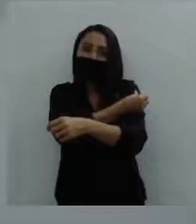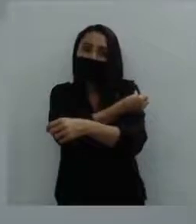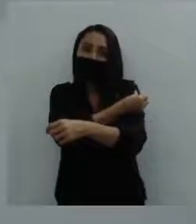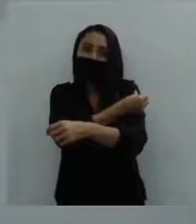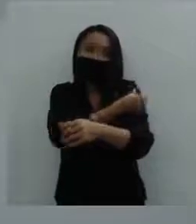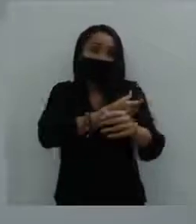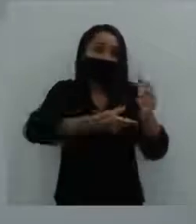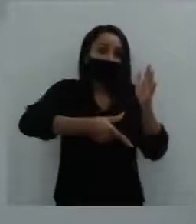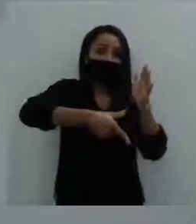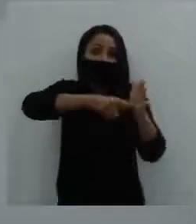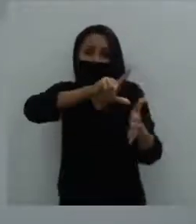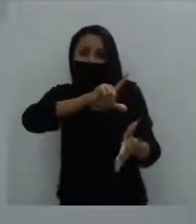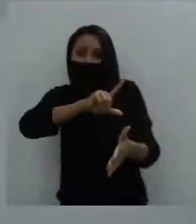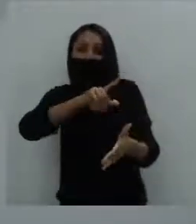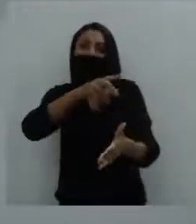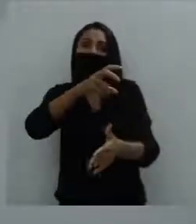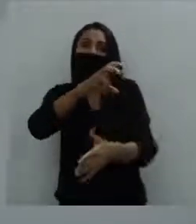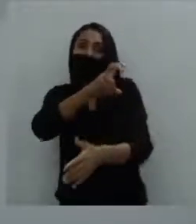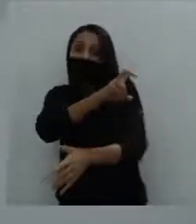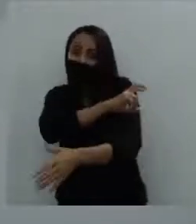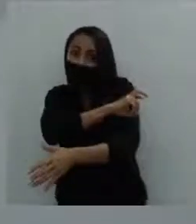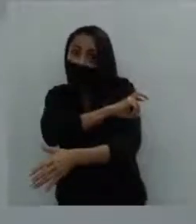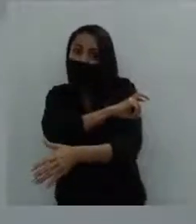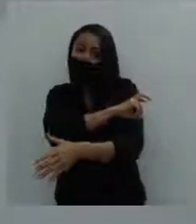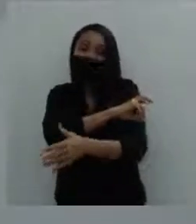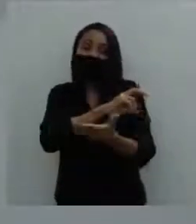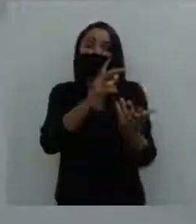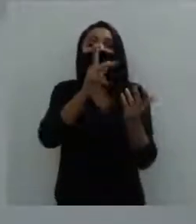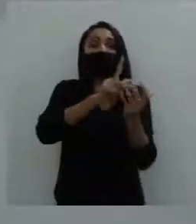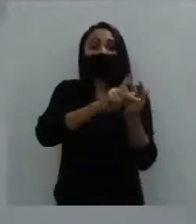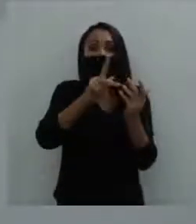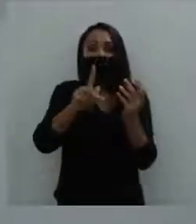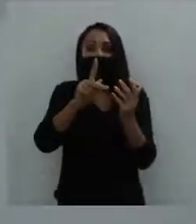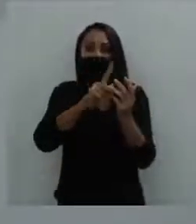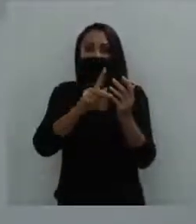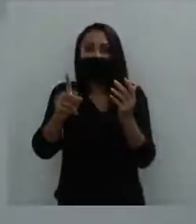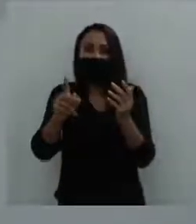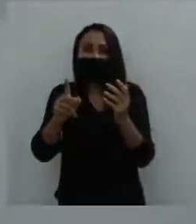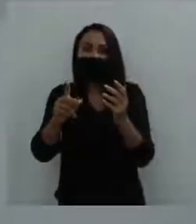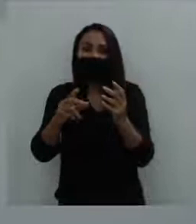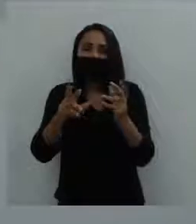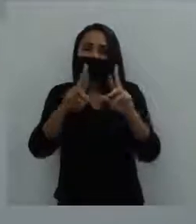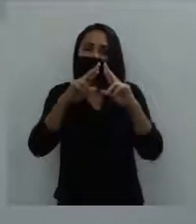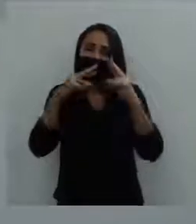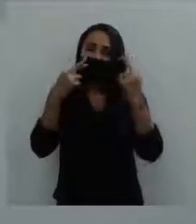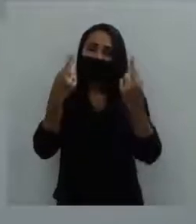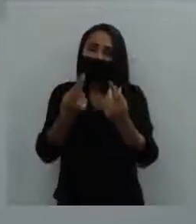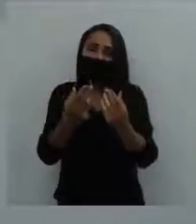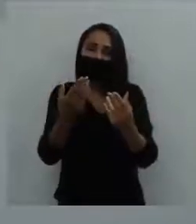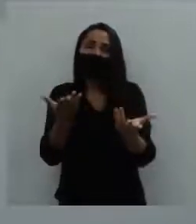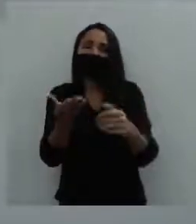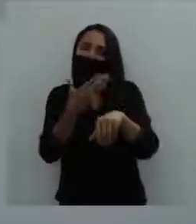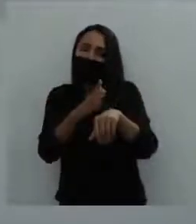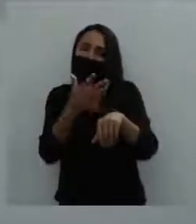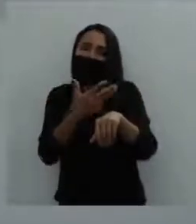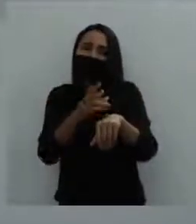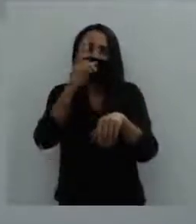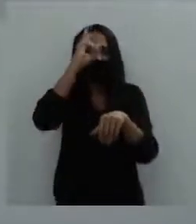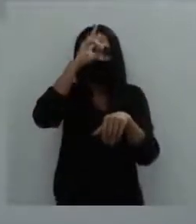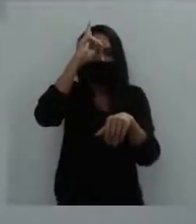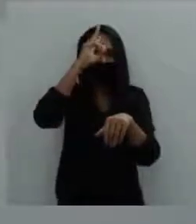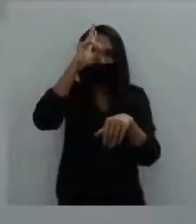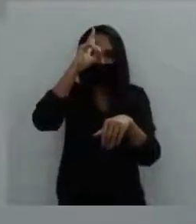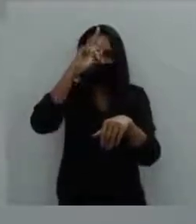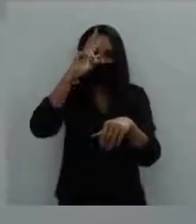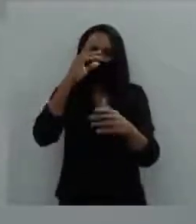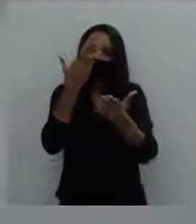antes do 6º, no 5º ano, quando a professora ou o professor reunia vocês e vamos estudar uma historinha, um conto de fada,